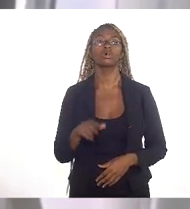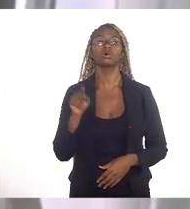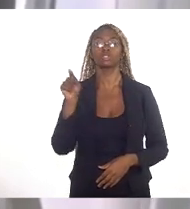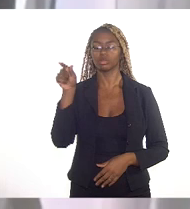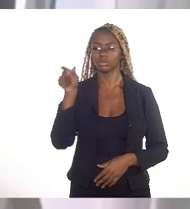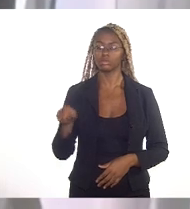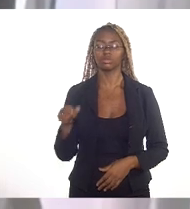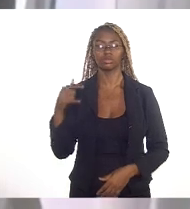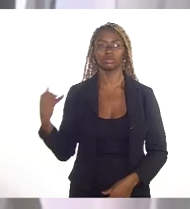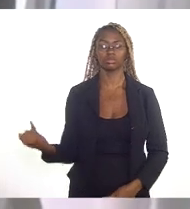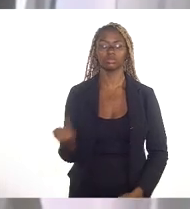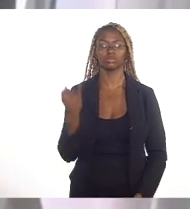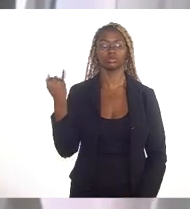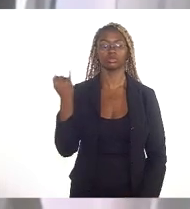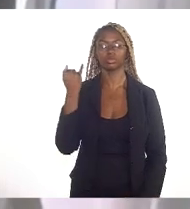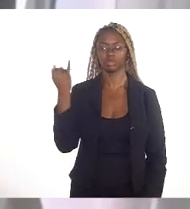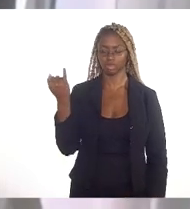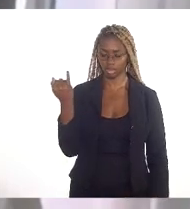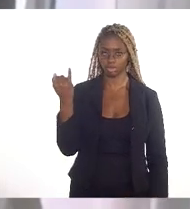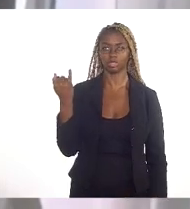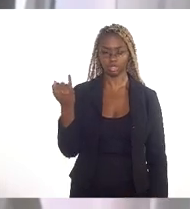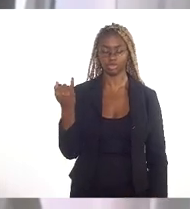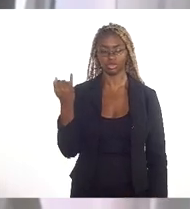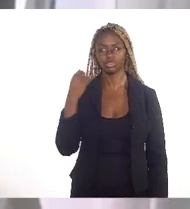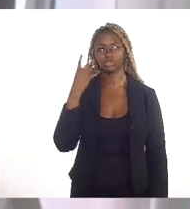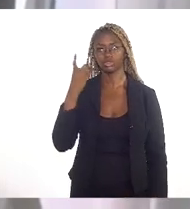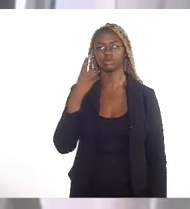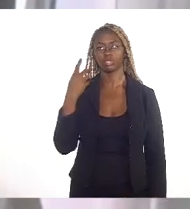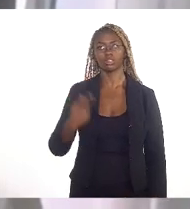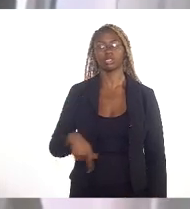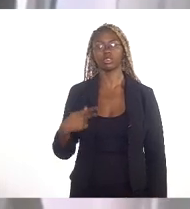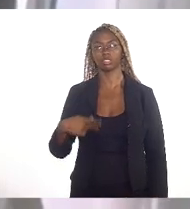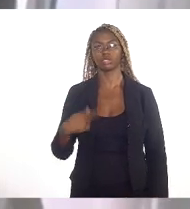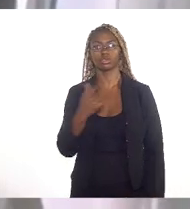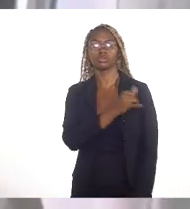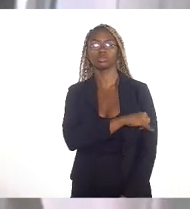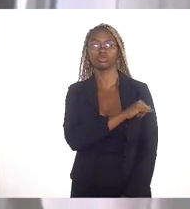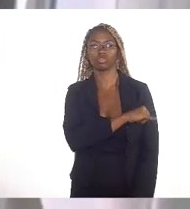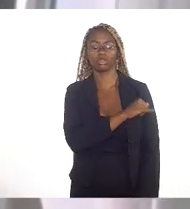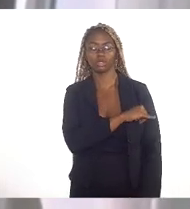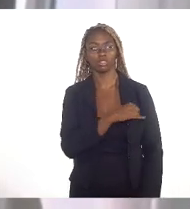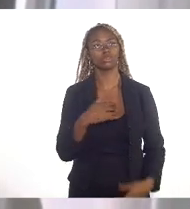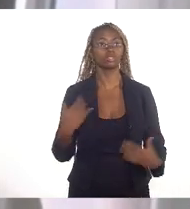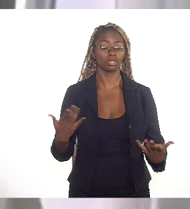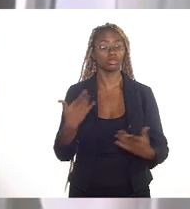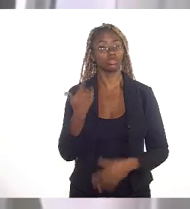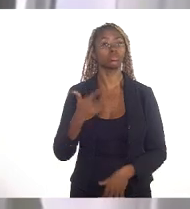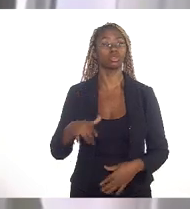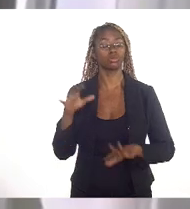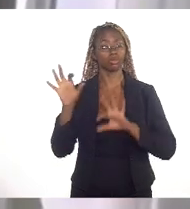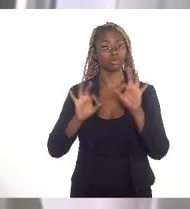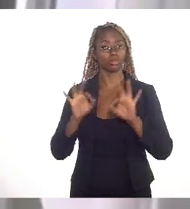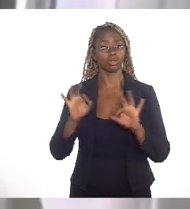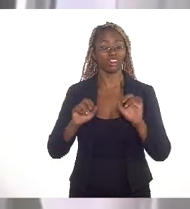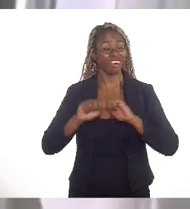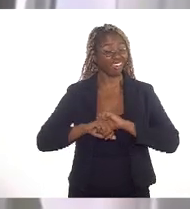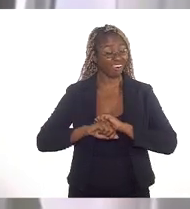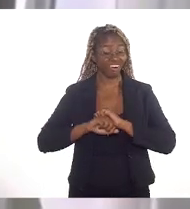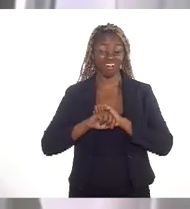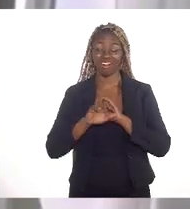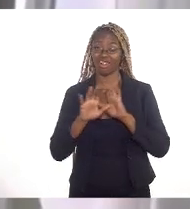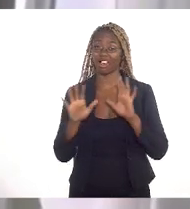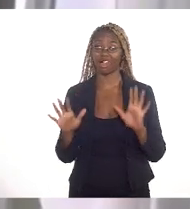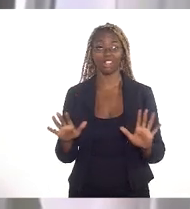mais importantes deputados da história do Parlamento Fluminense, é, de novo, mais uma vez, um projeto muito claro,